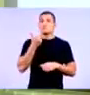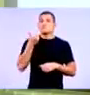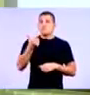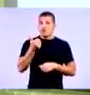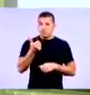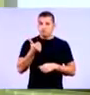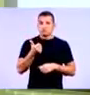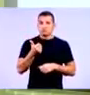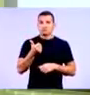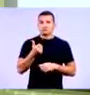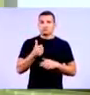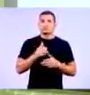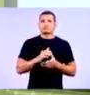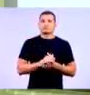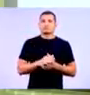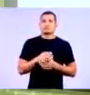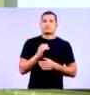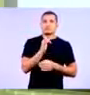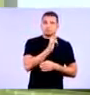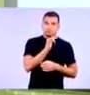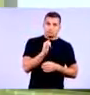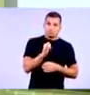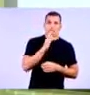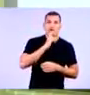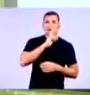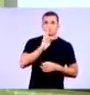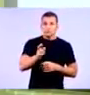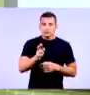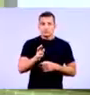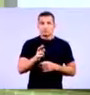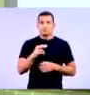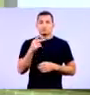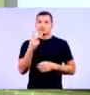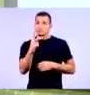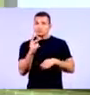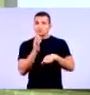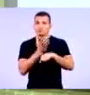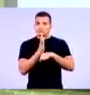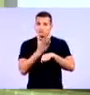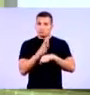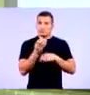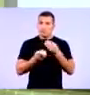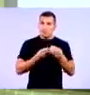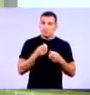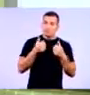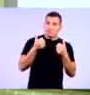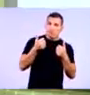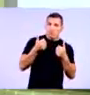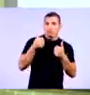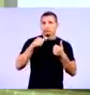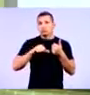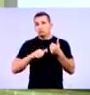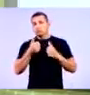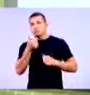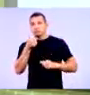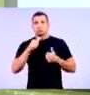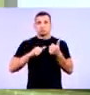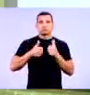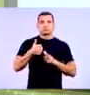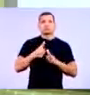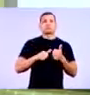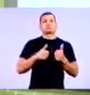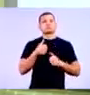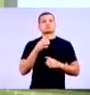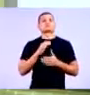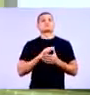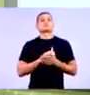um feedback do tutor à distância sobre as condições dessa atividade. Se ela alcançou, se ela não alcançou as expectativas